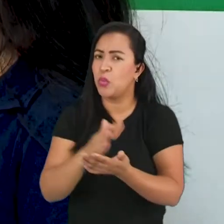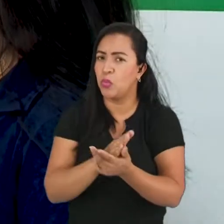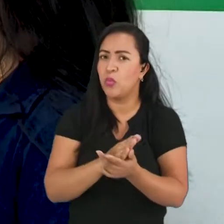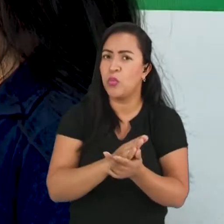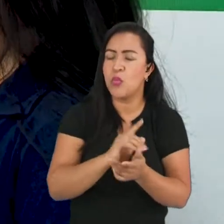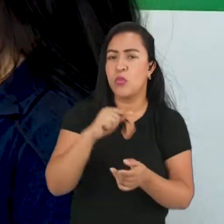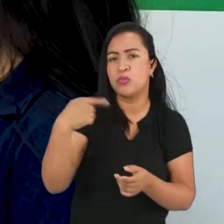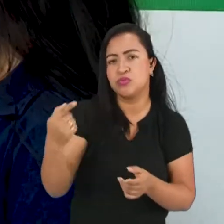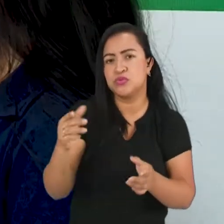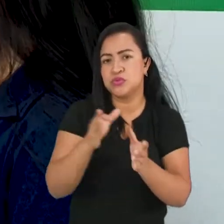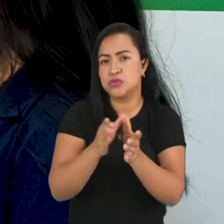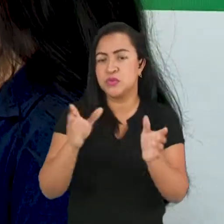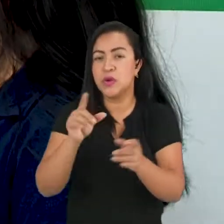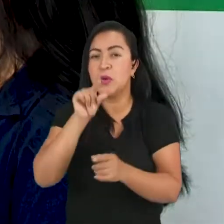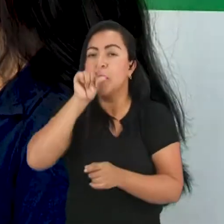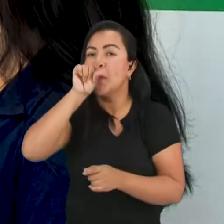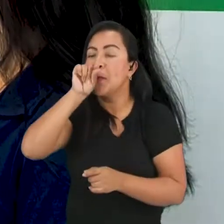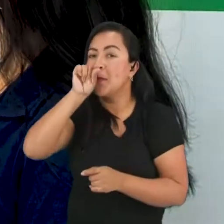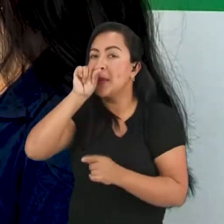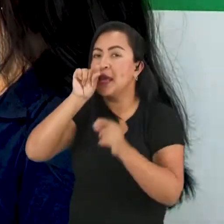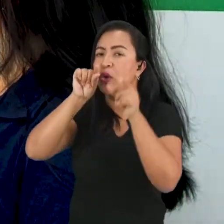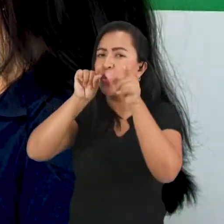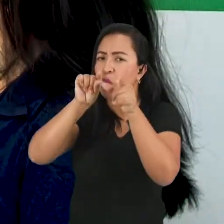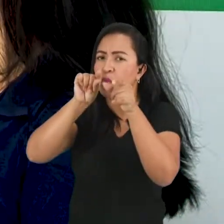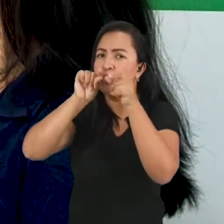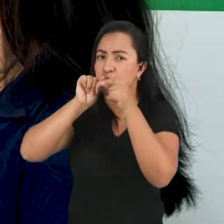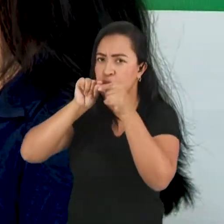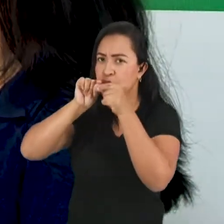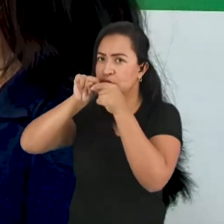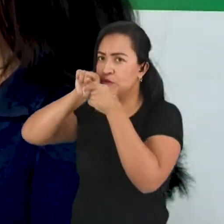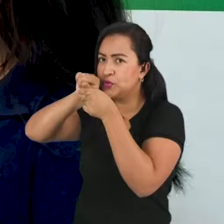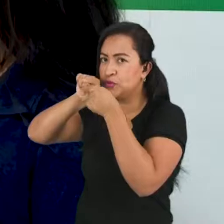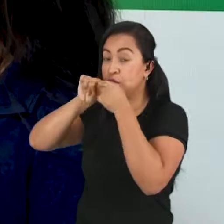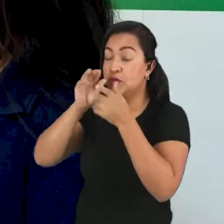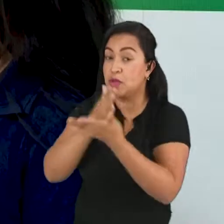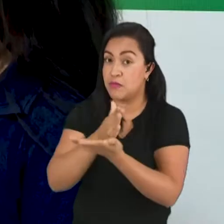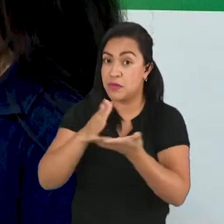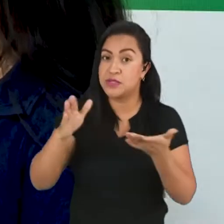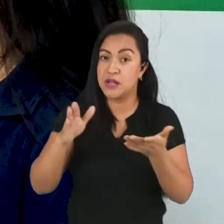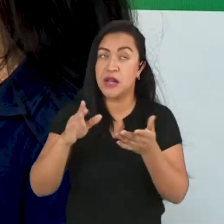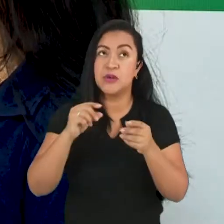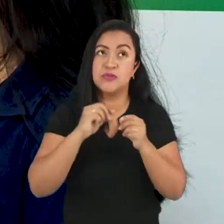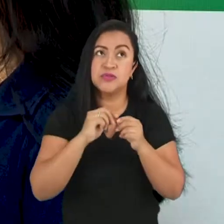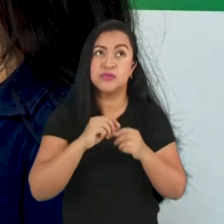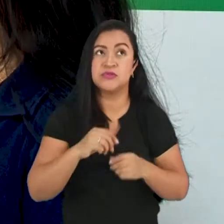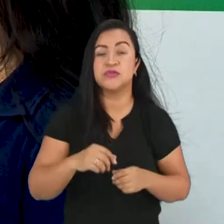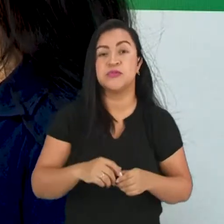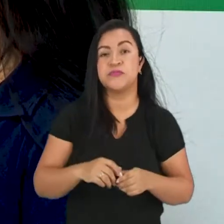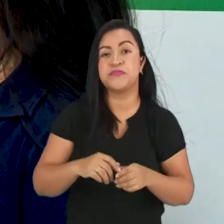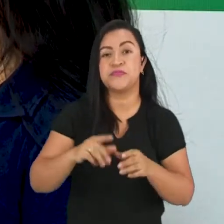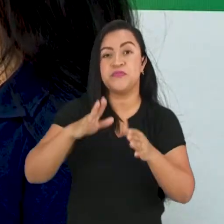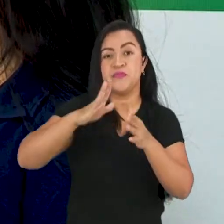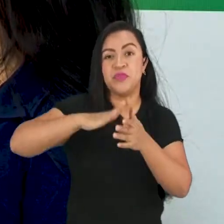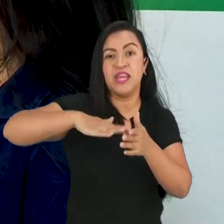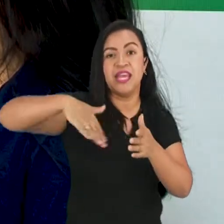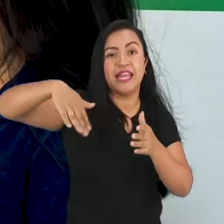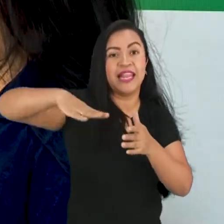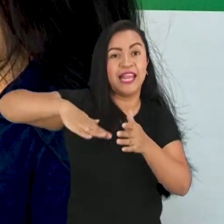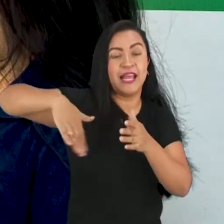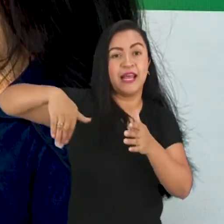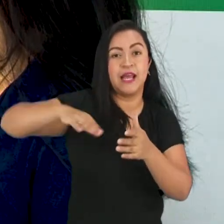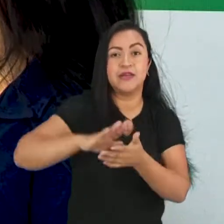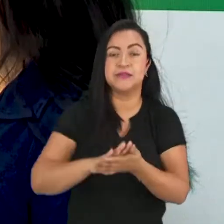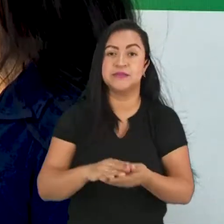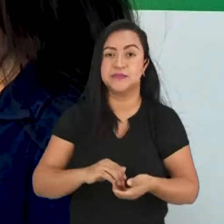maiores. Tem um bico curto, como mostra na imagem, né? Mais largo e chato e cauda bifurcada,